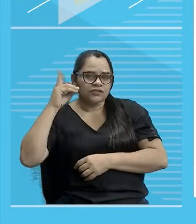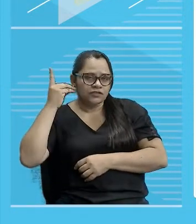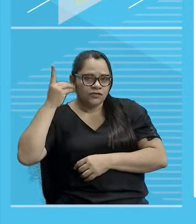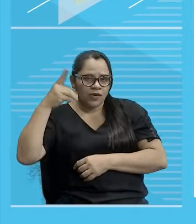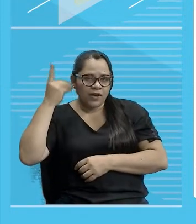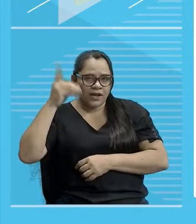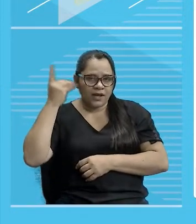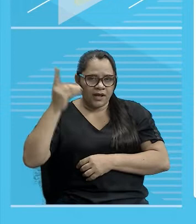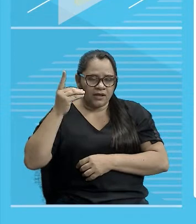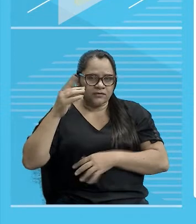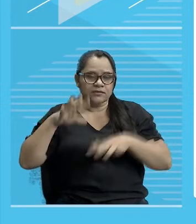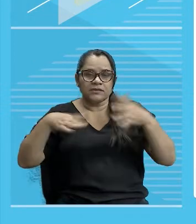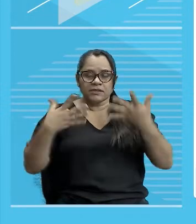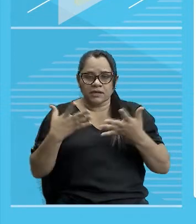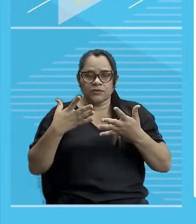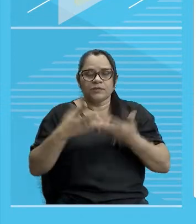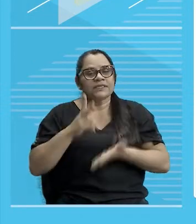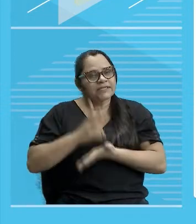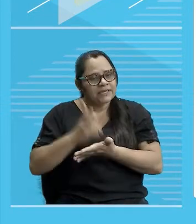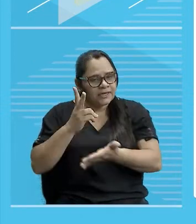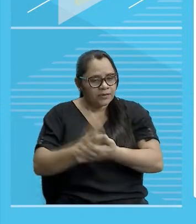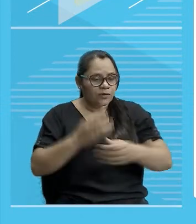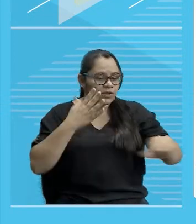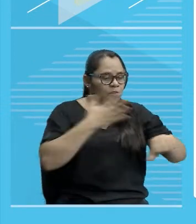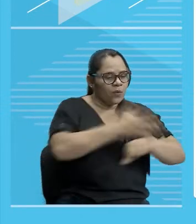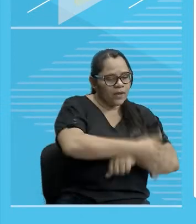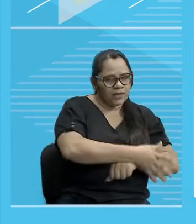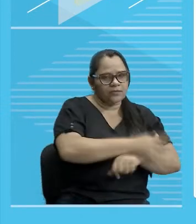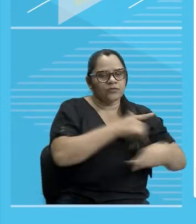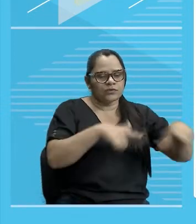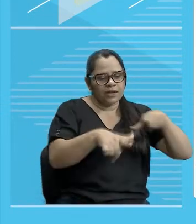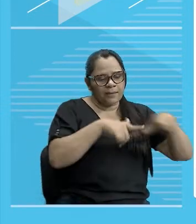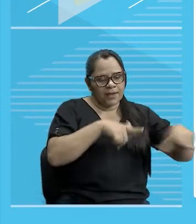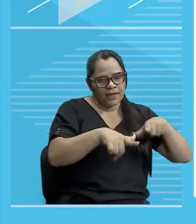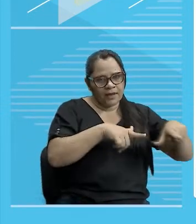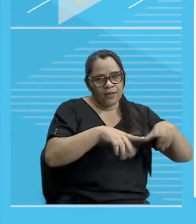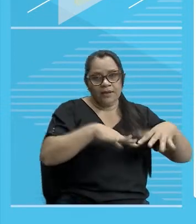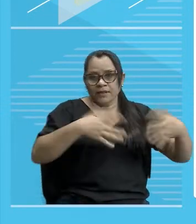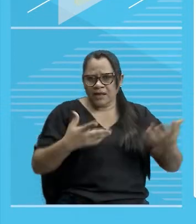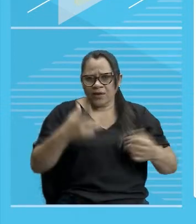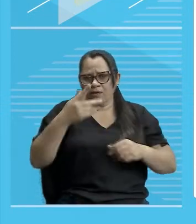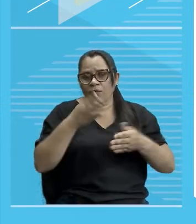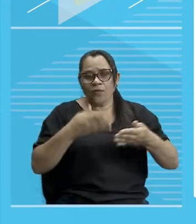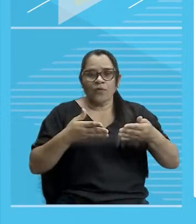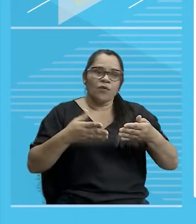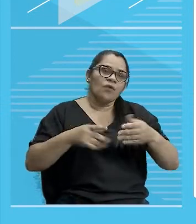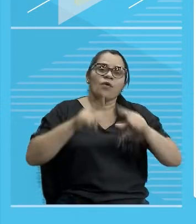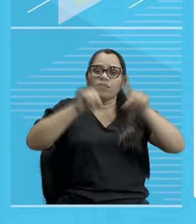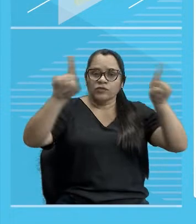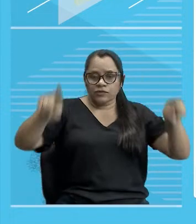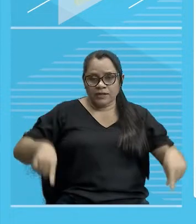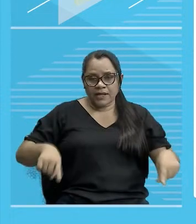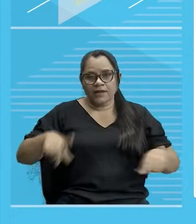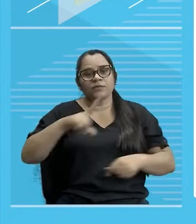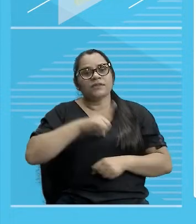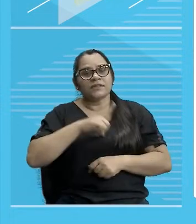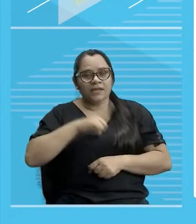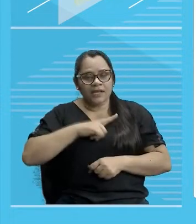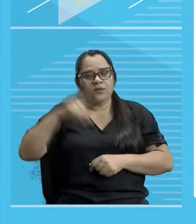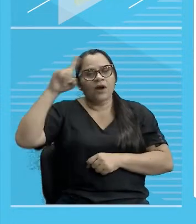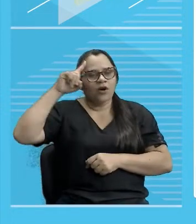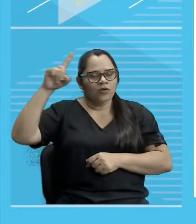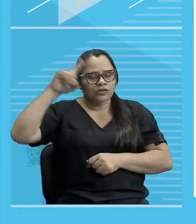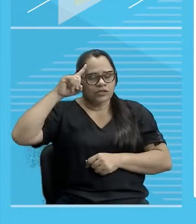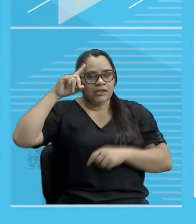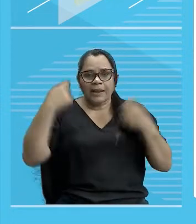todo dia ao entrar neste trabalho ela tem uma rotina ela tem que ligar o computador ela tem que verificar os